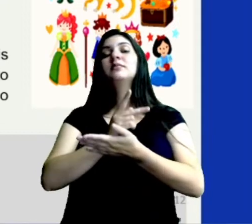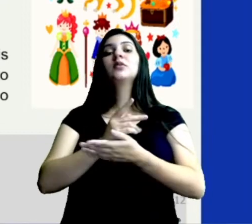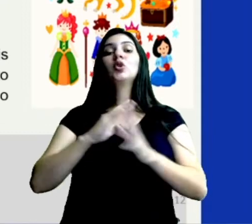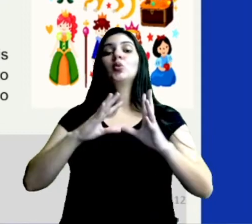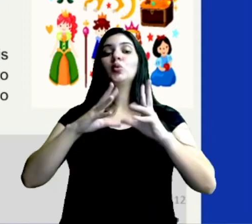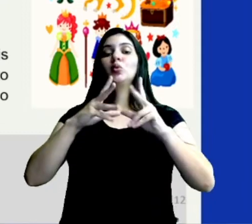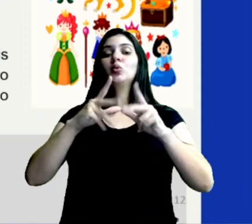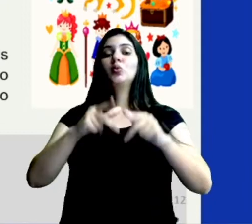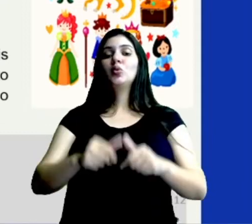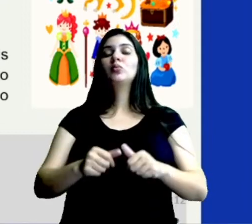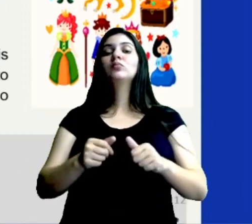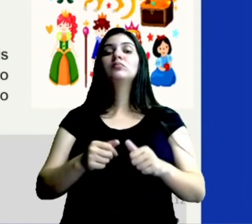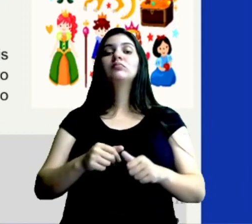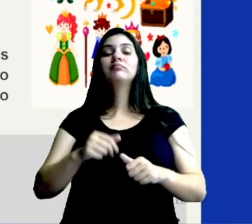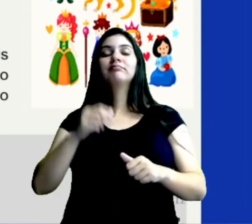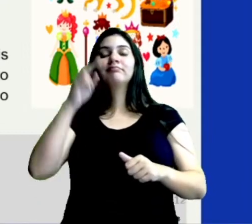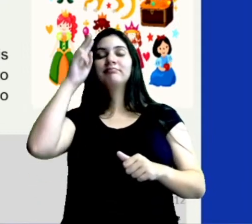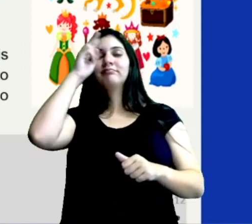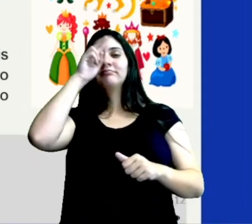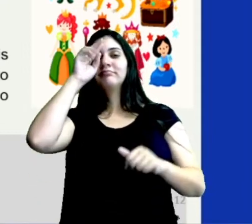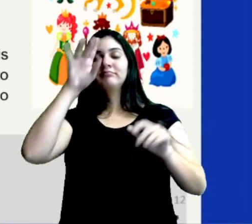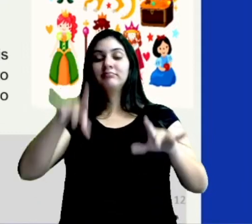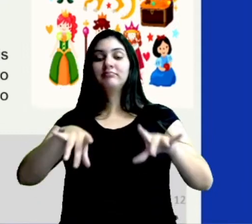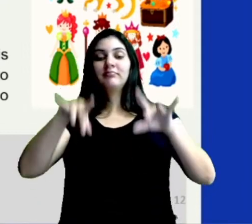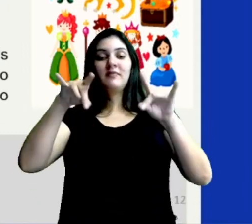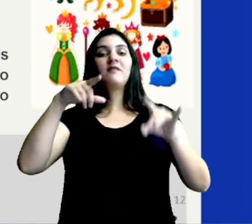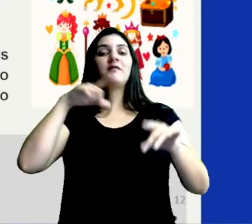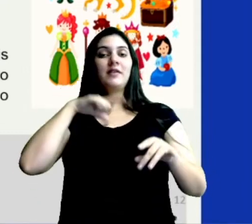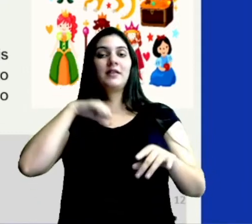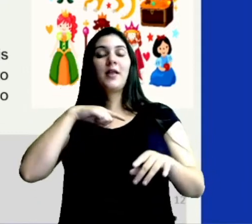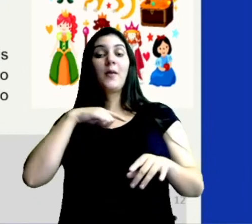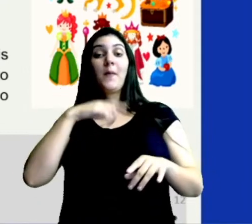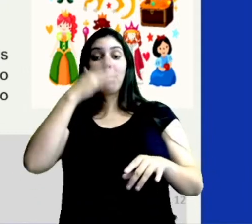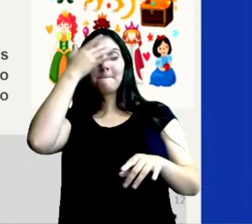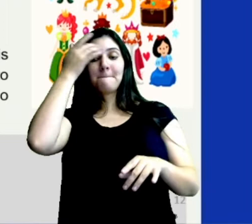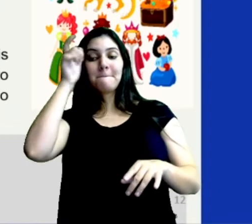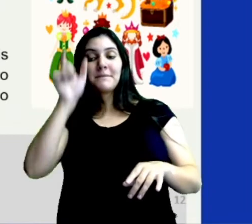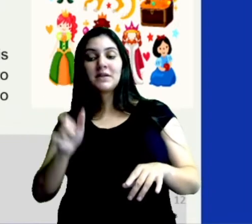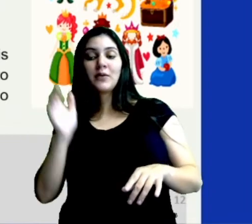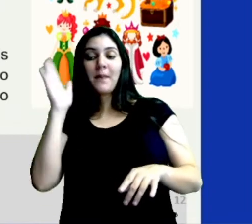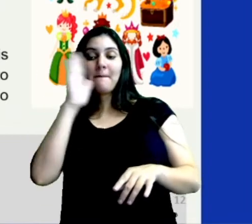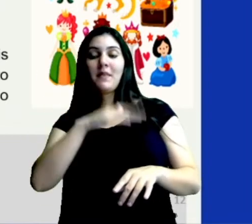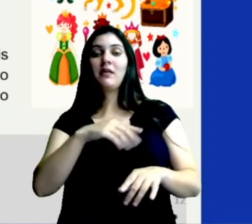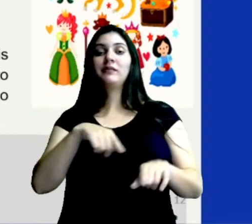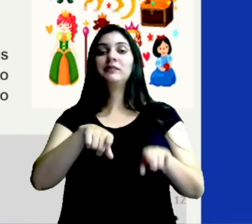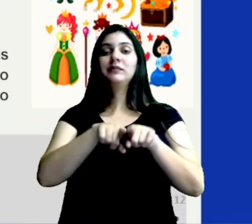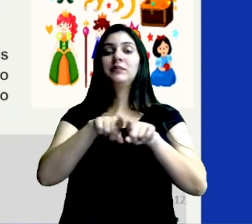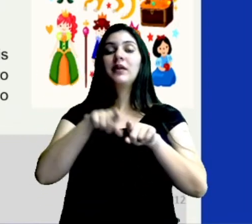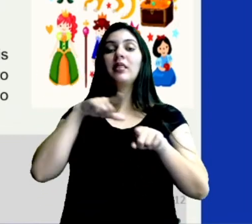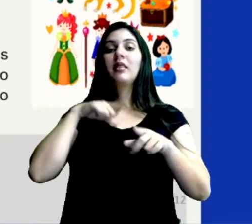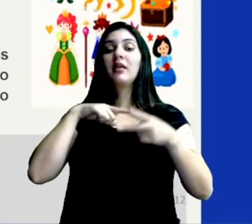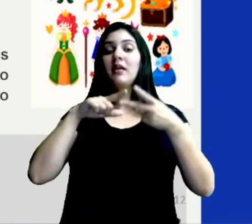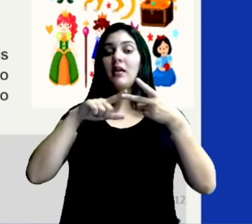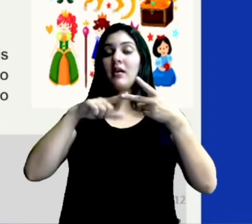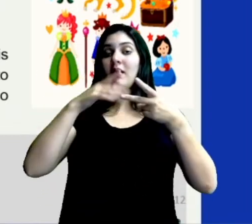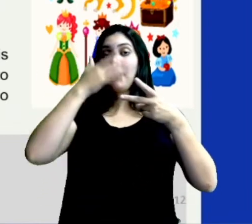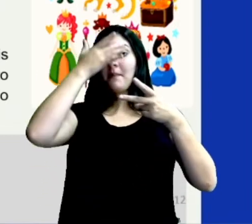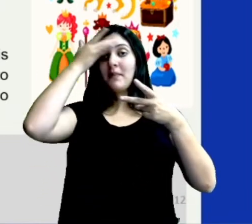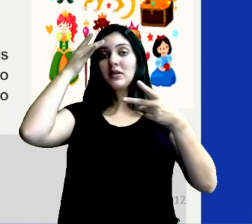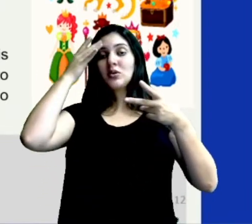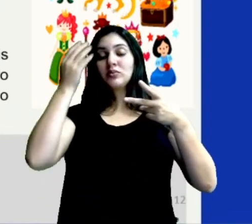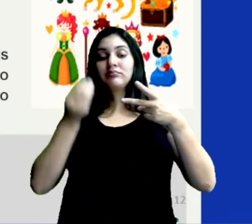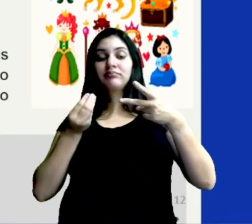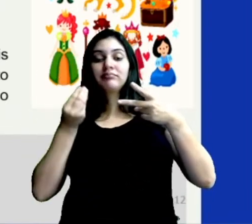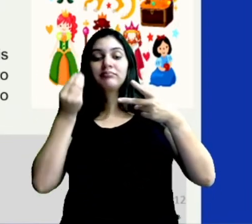de fada vai ter o vilão da história. Também temos o doador, aquele que doa a sua